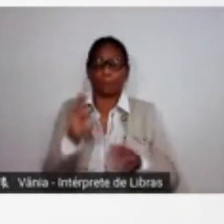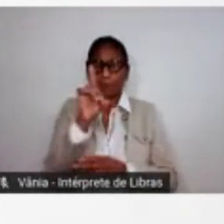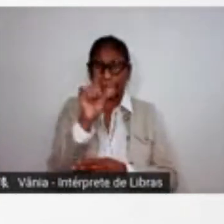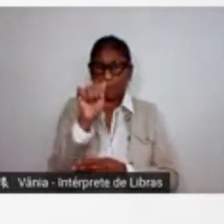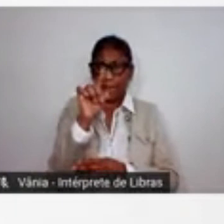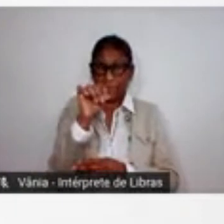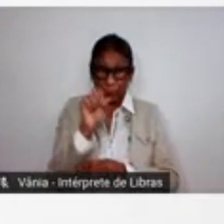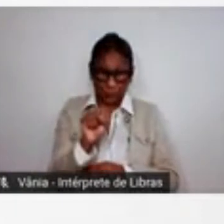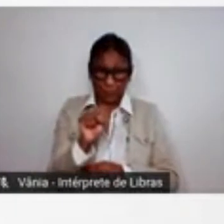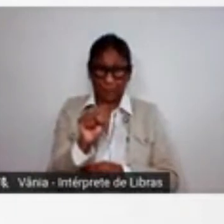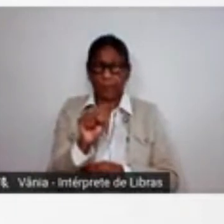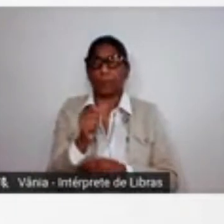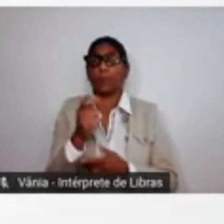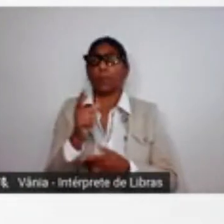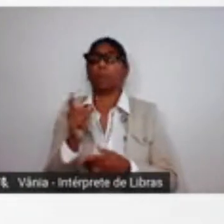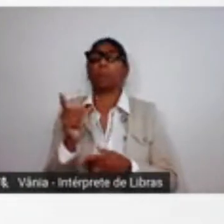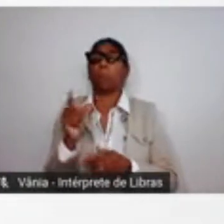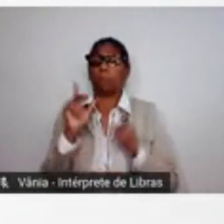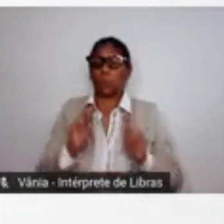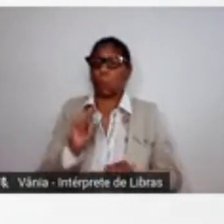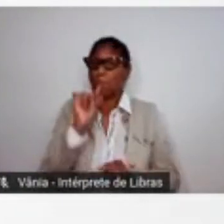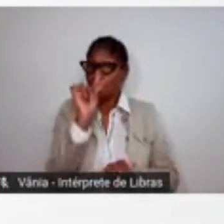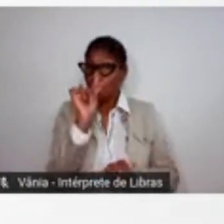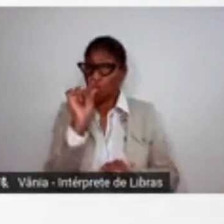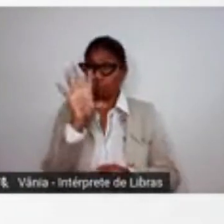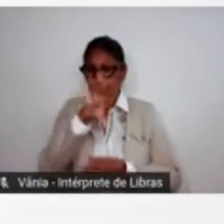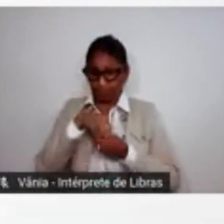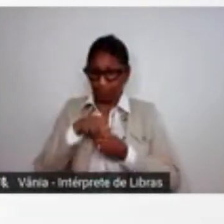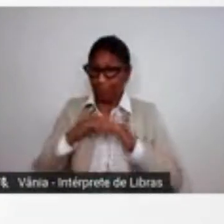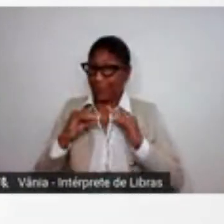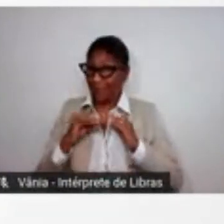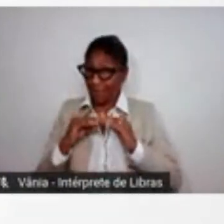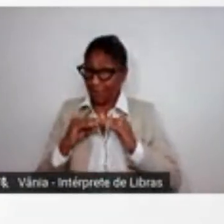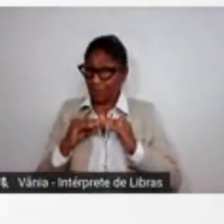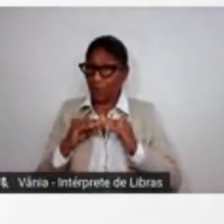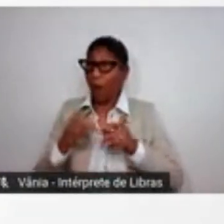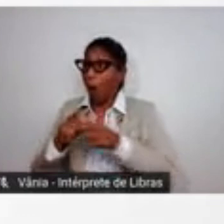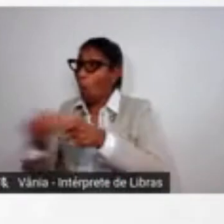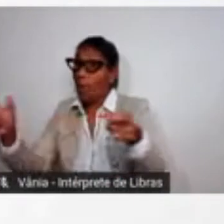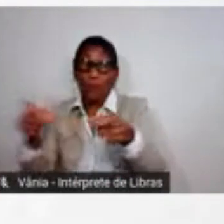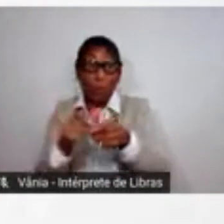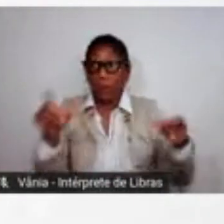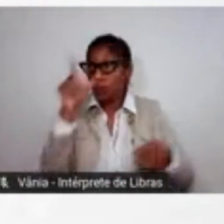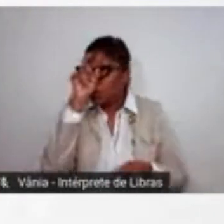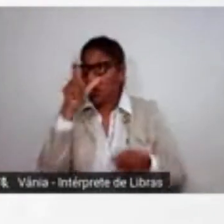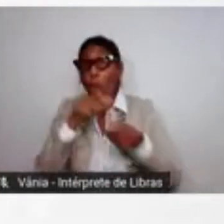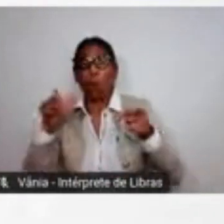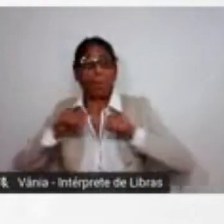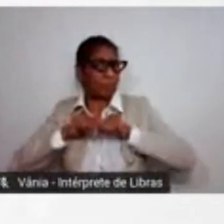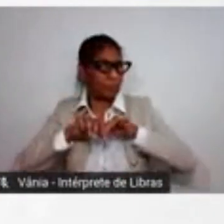menor isolamento vierem acompanhados aí os números de aumento de internações, de